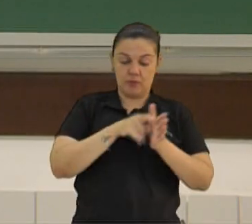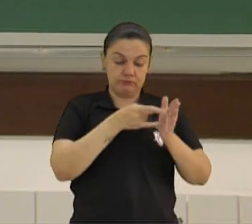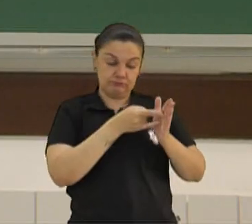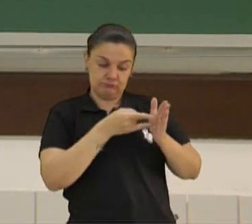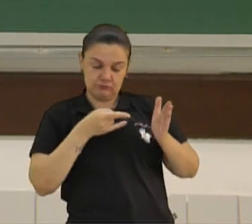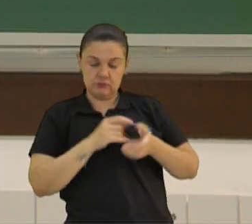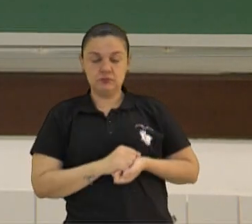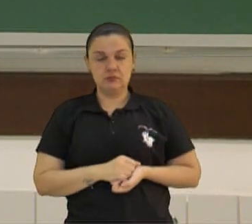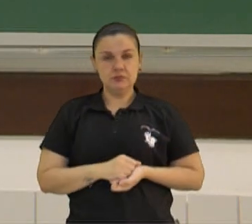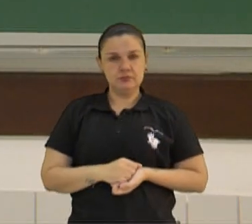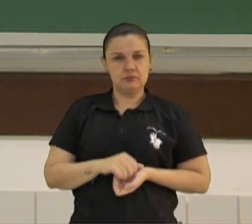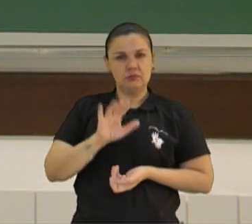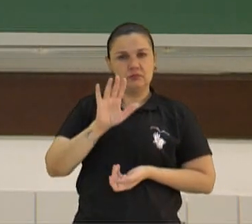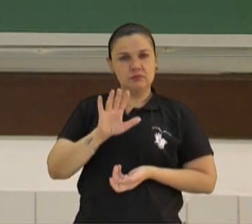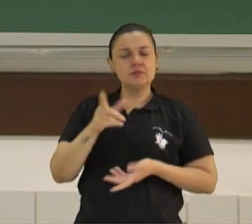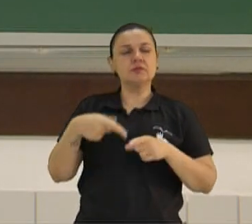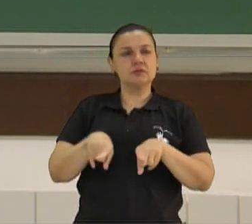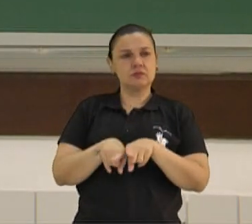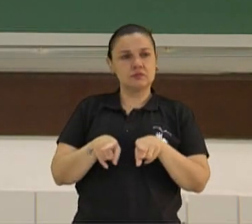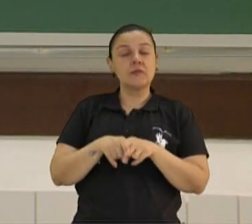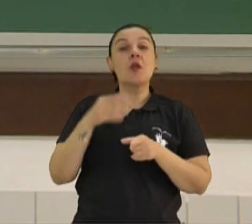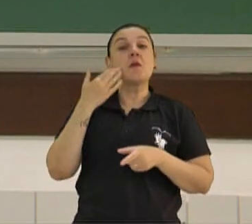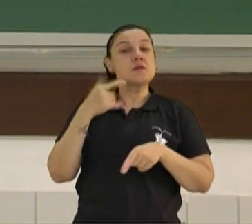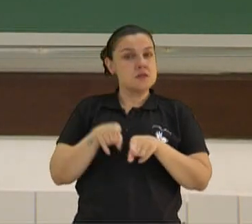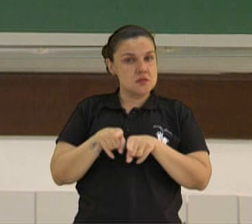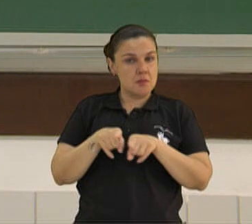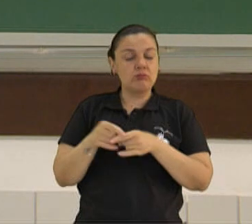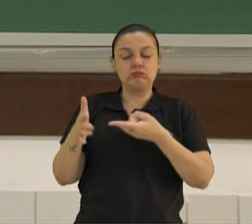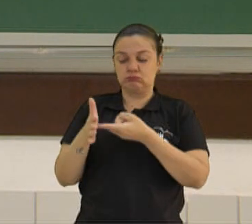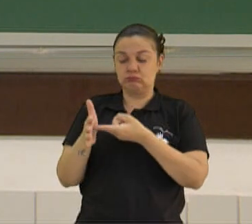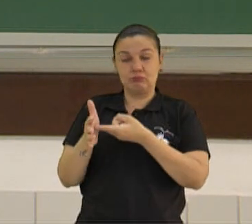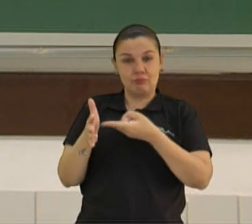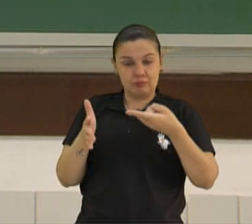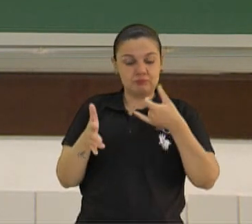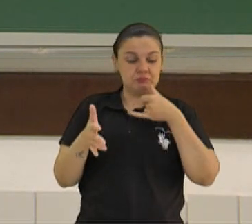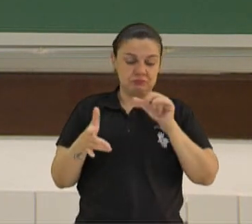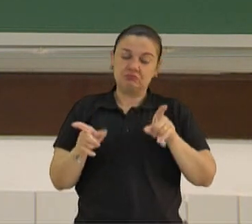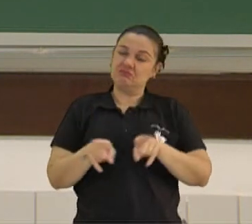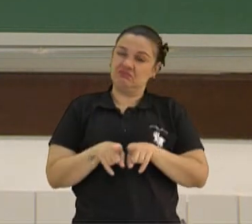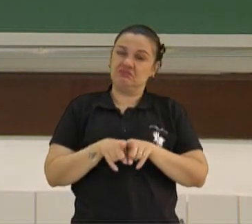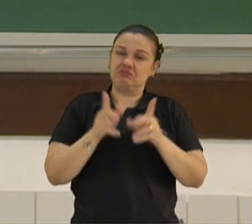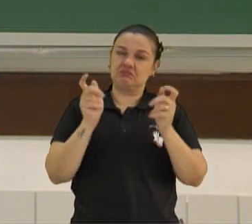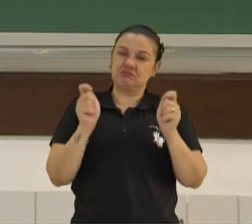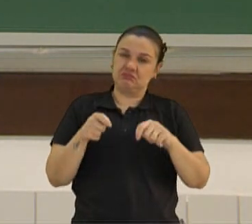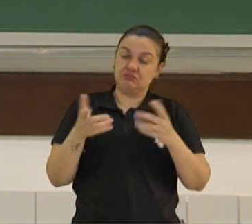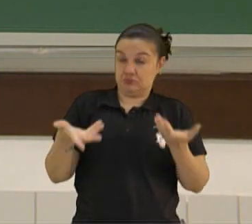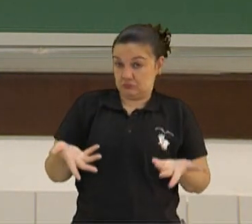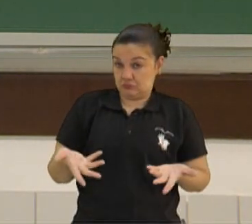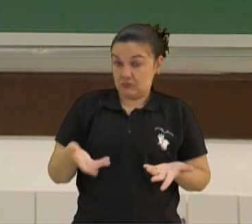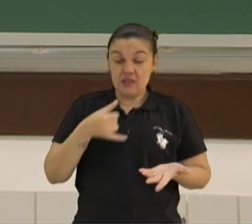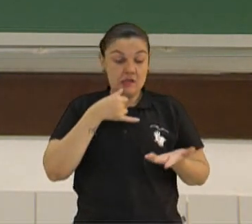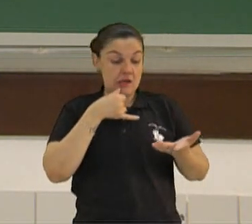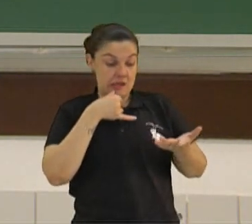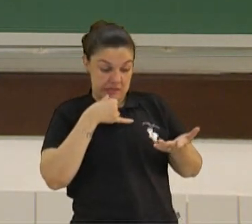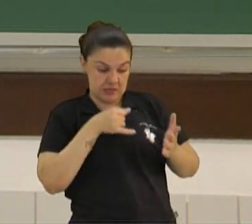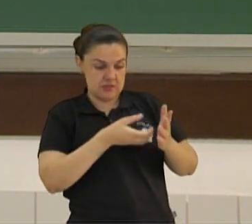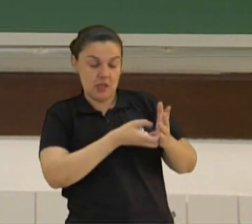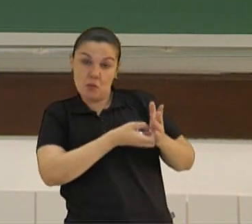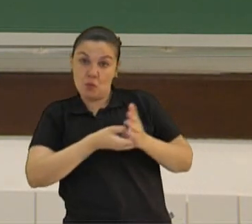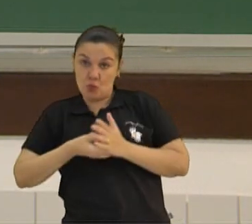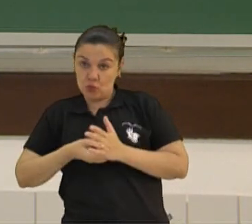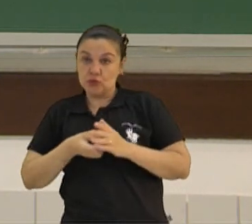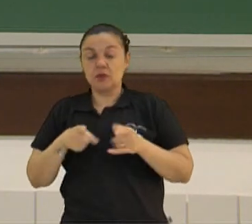magnetismo. E eles, pessoal, eles já sabiam que o inverso deve ser verdade. Né? Se eletricidade gera ímã, o ímã deve